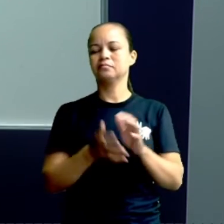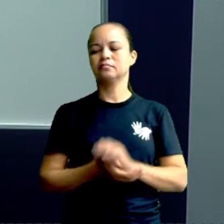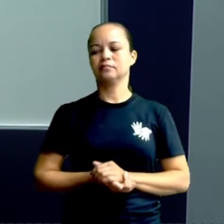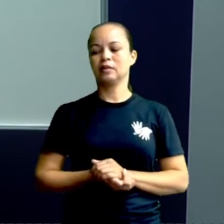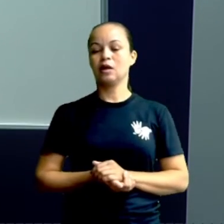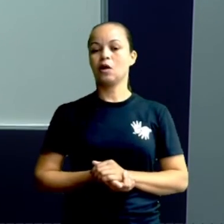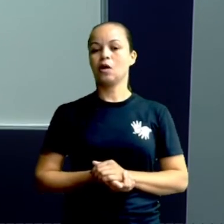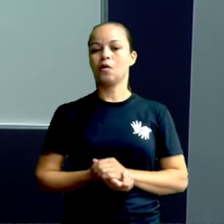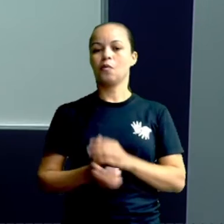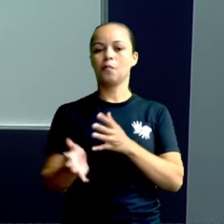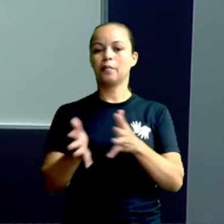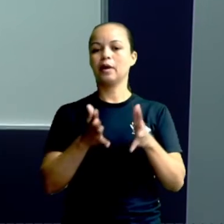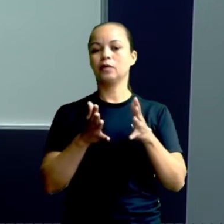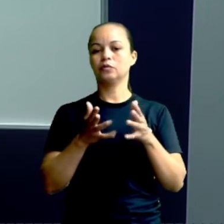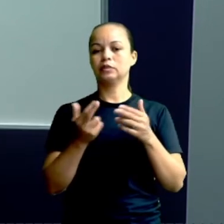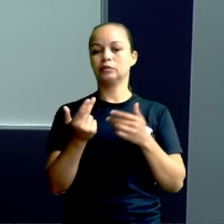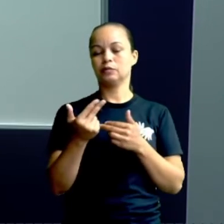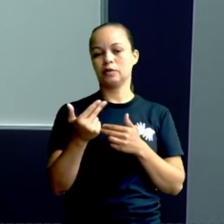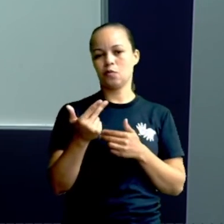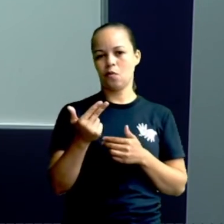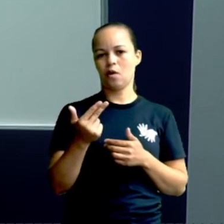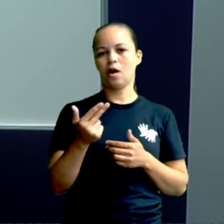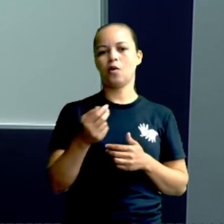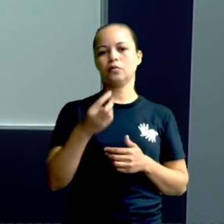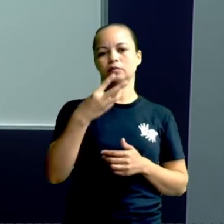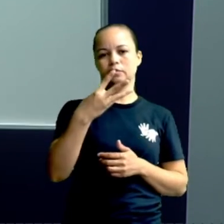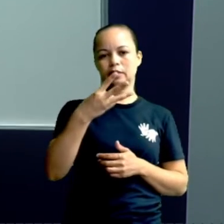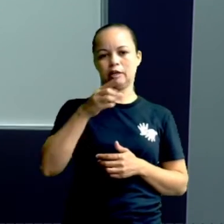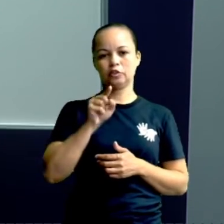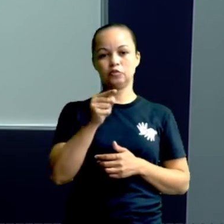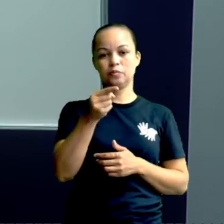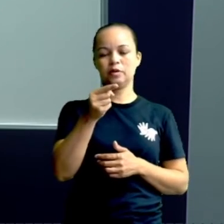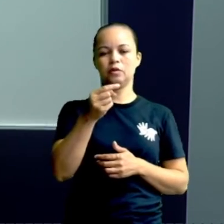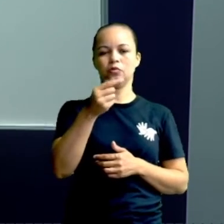Um percurso igual a